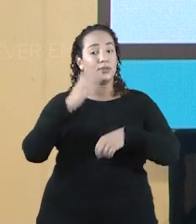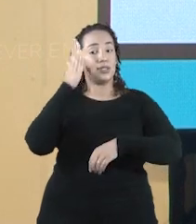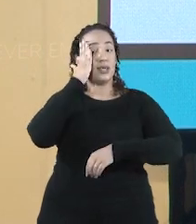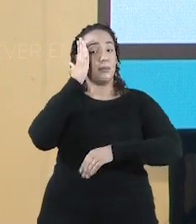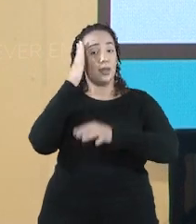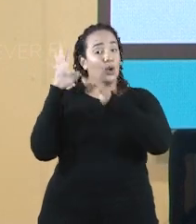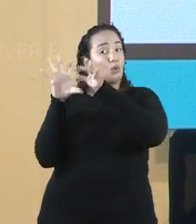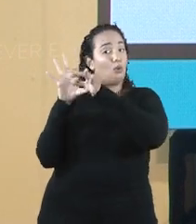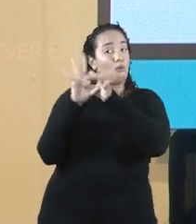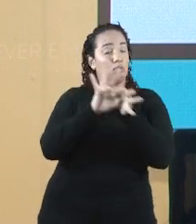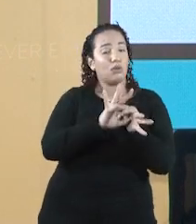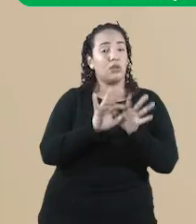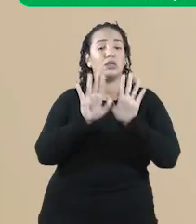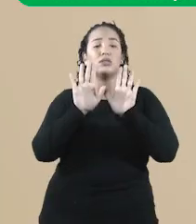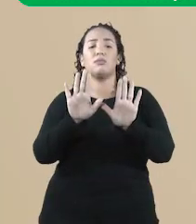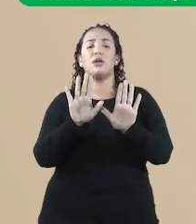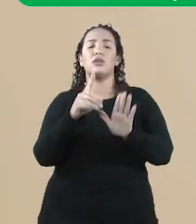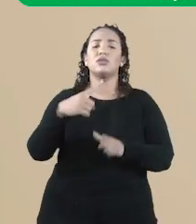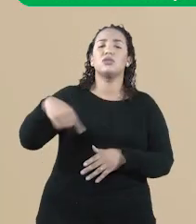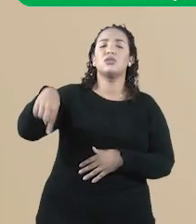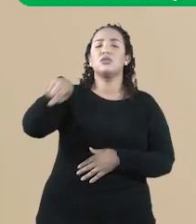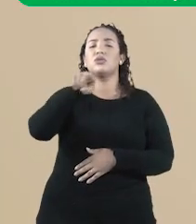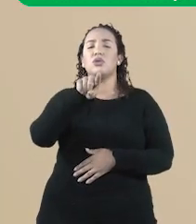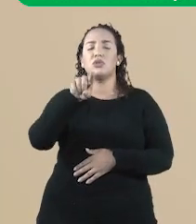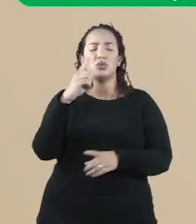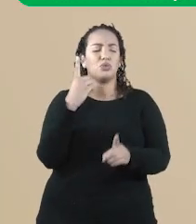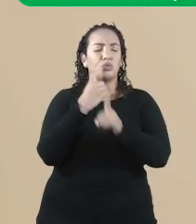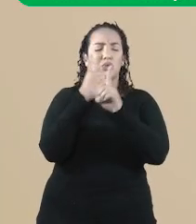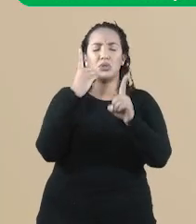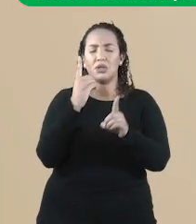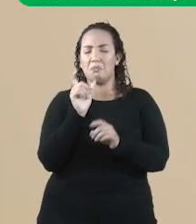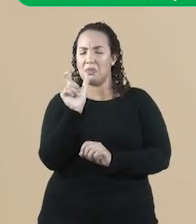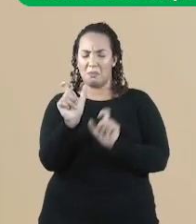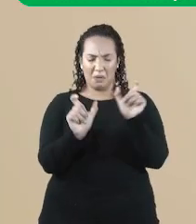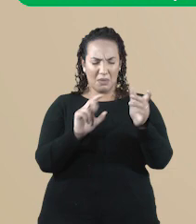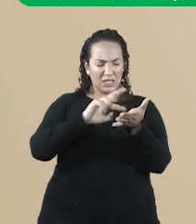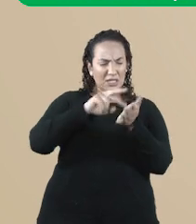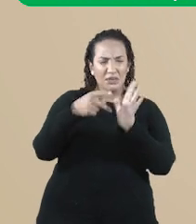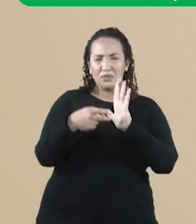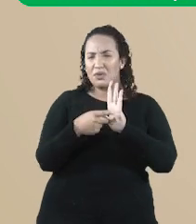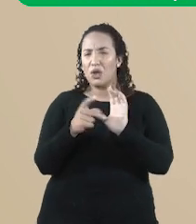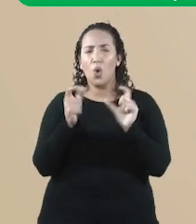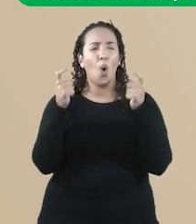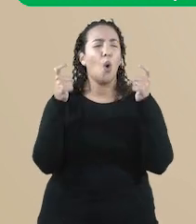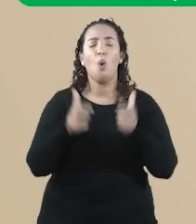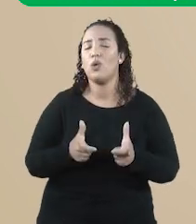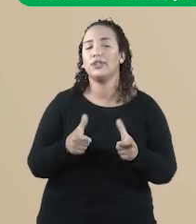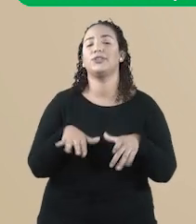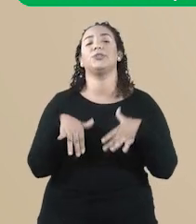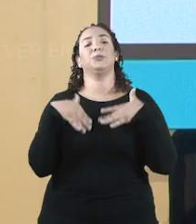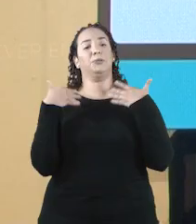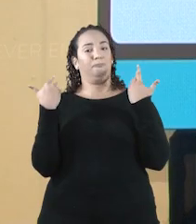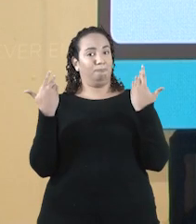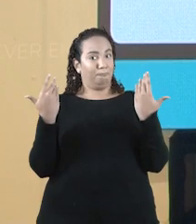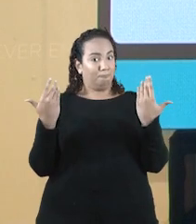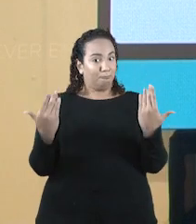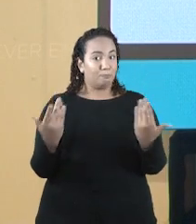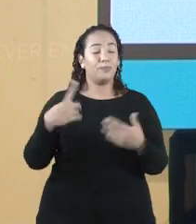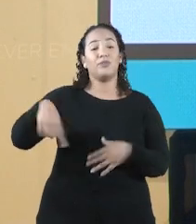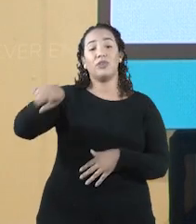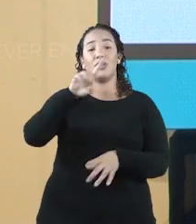o contexto em que ela é usada. Mas aonde a gente pode conhecer todos os significados de uma palavra?